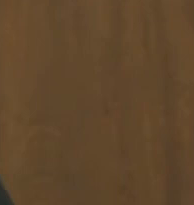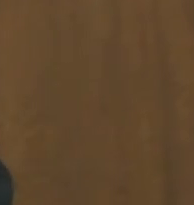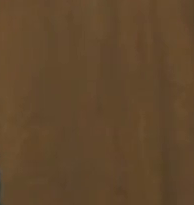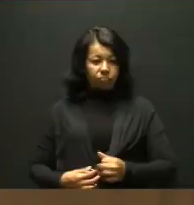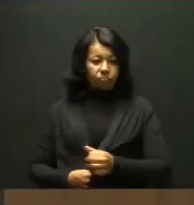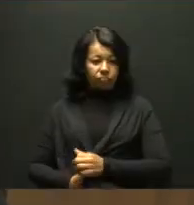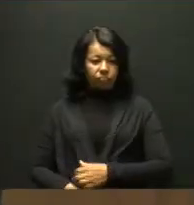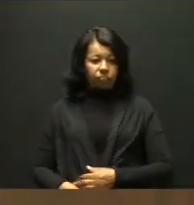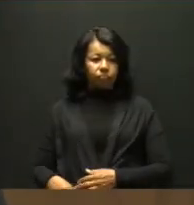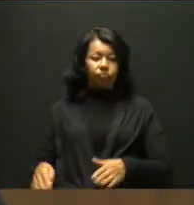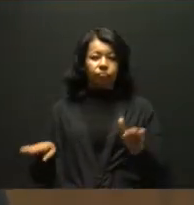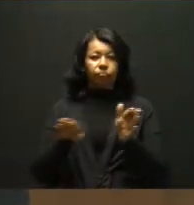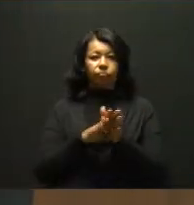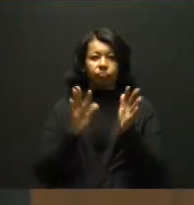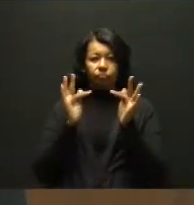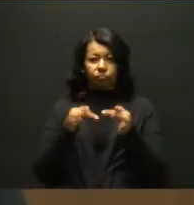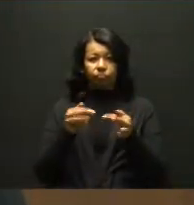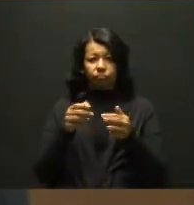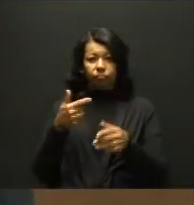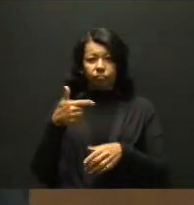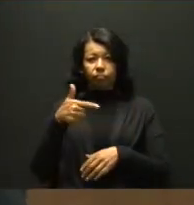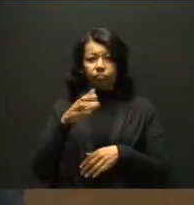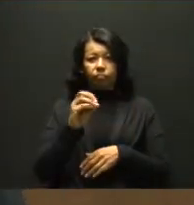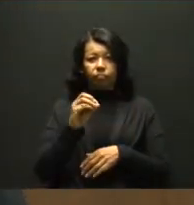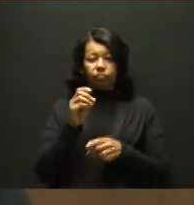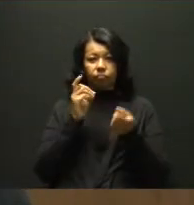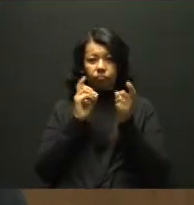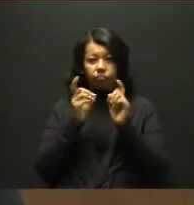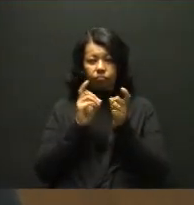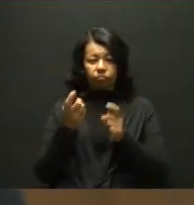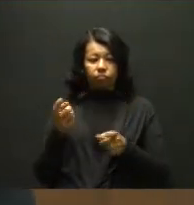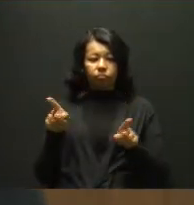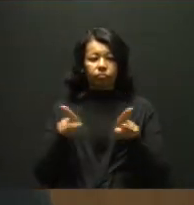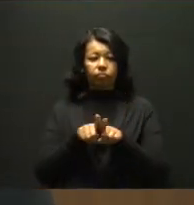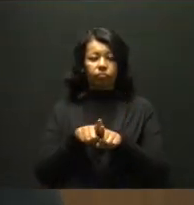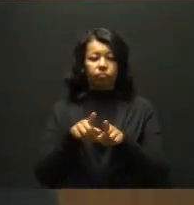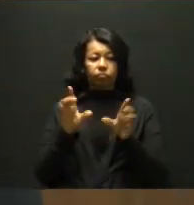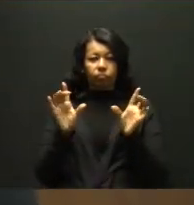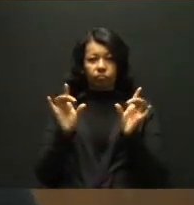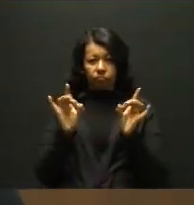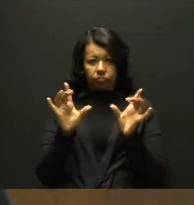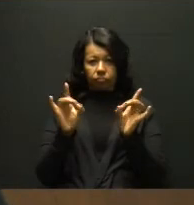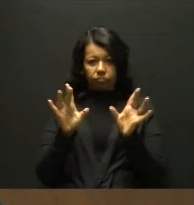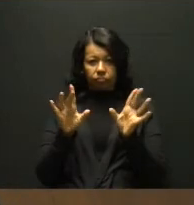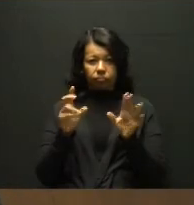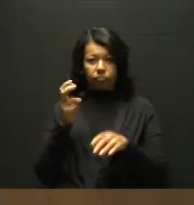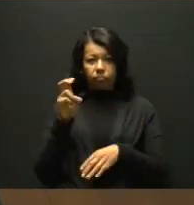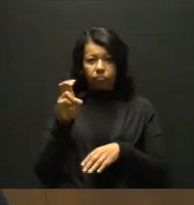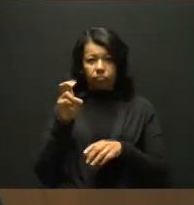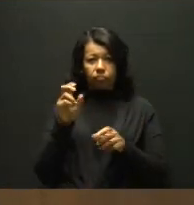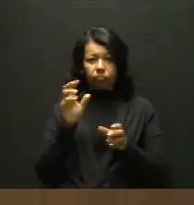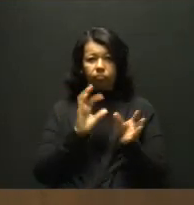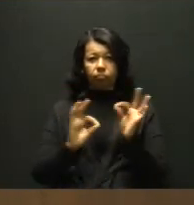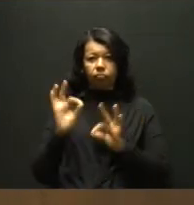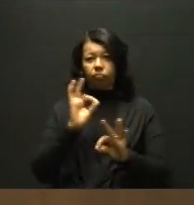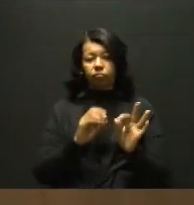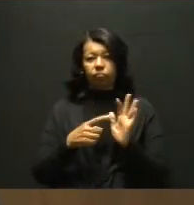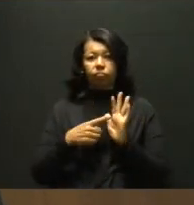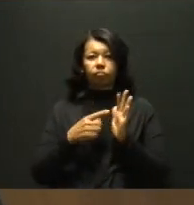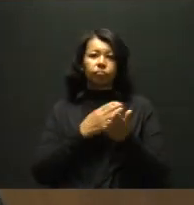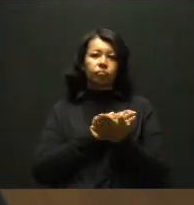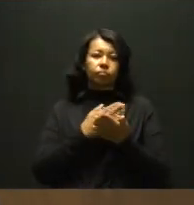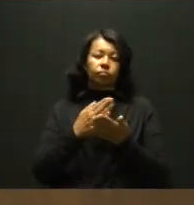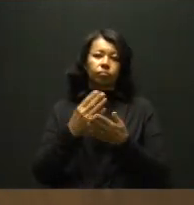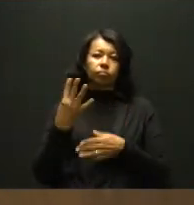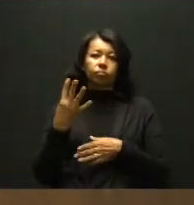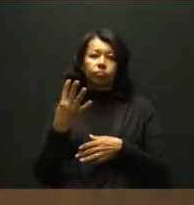chegamos ao final da 20ª da sessão ordinária e também a extraordinária cinco projetos foram apreciados inicialmente